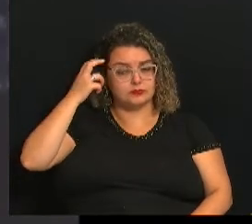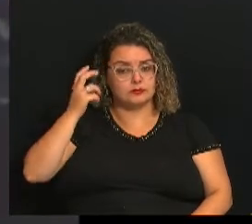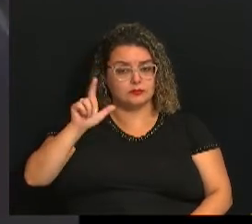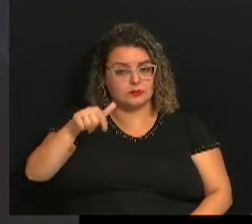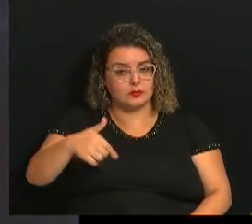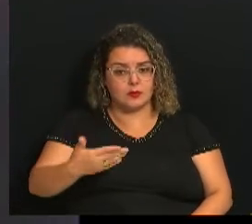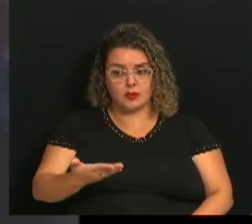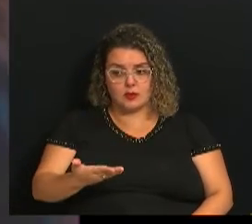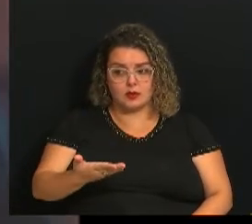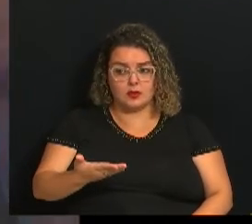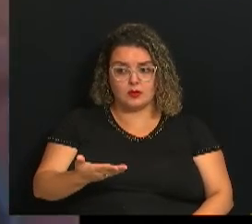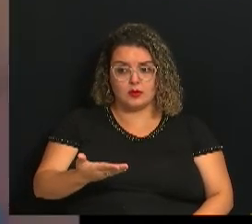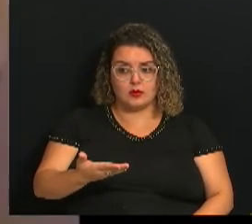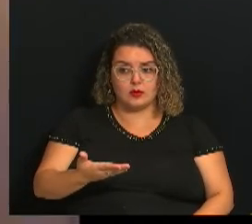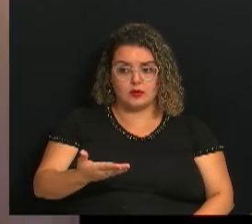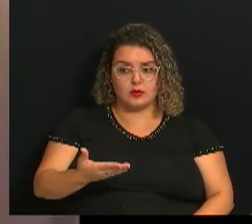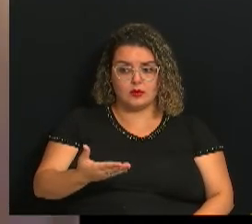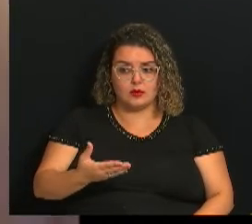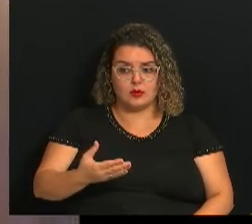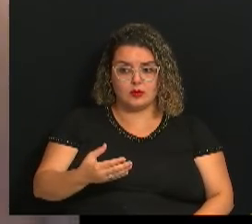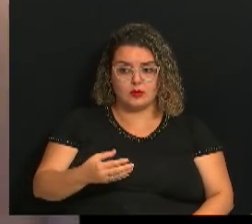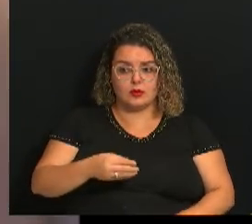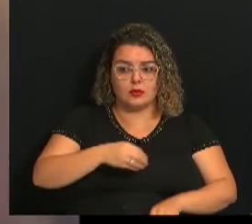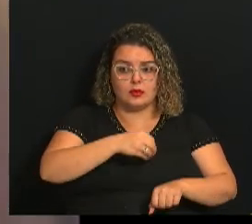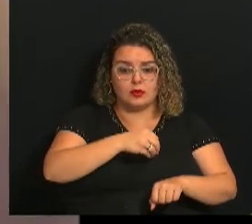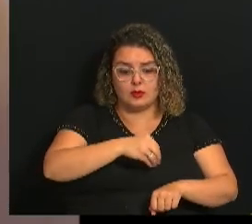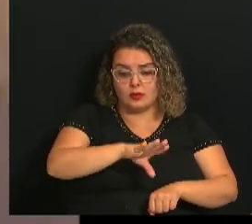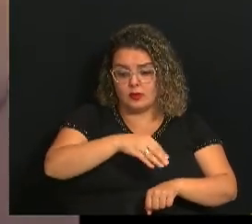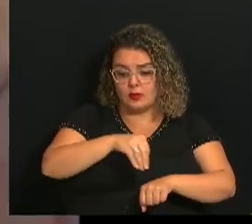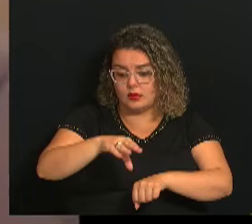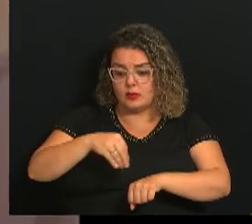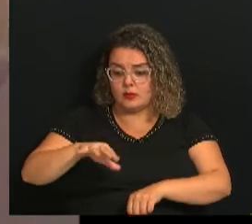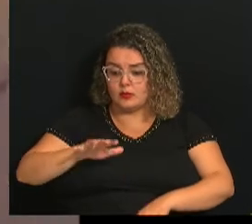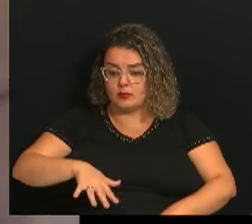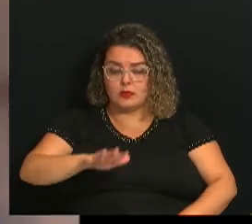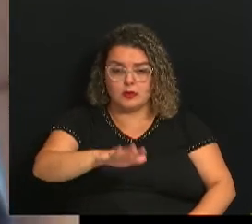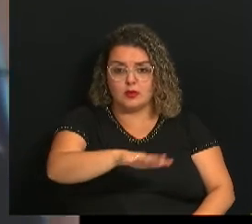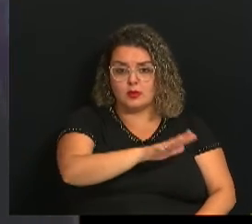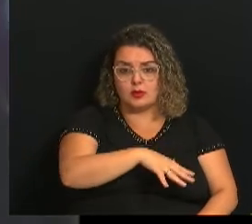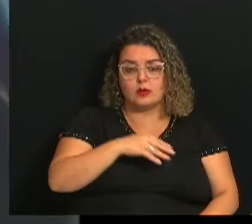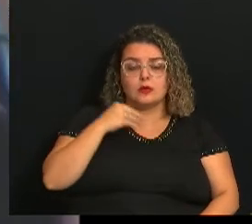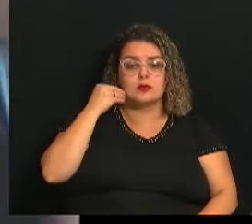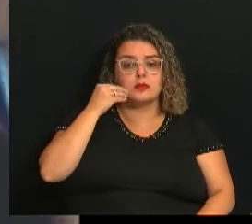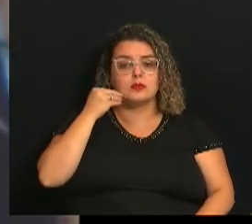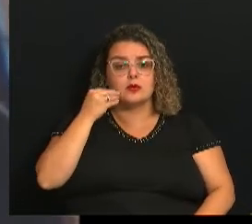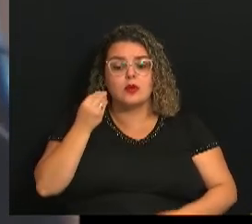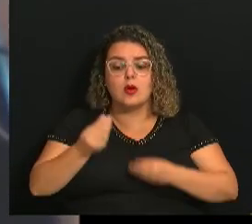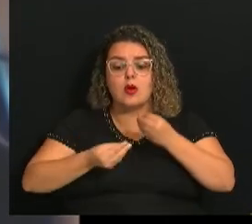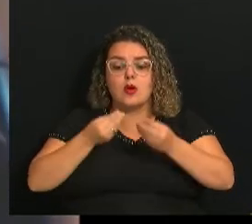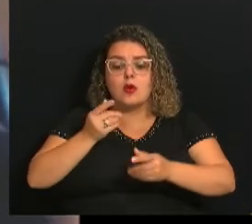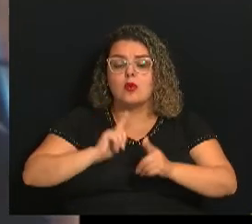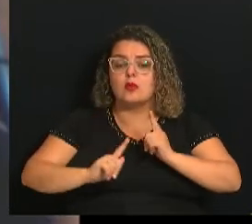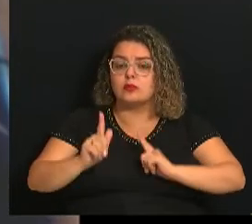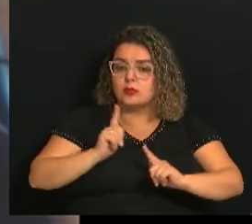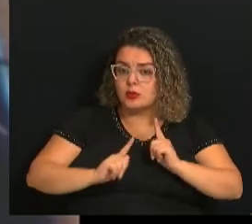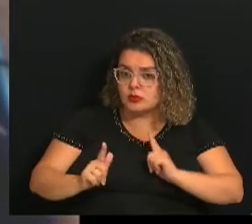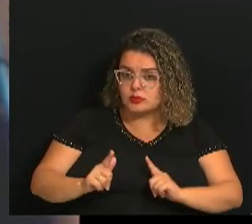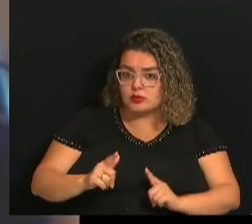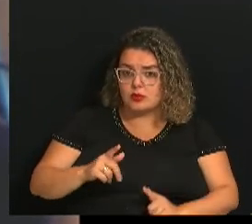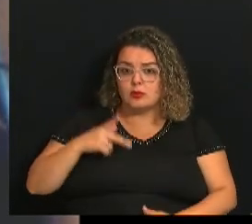foi, inclusive, sendo levada para outros campos, porque é uma experiência de como gerenciar política